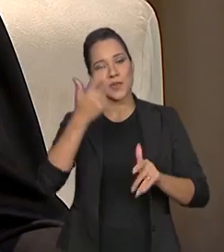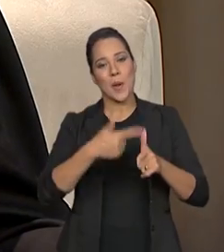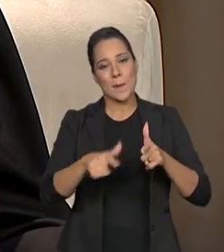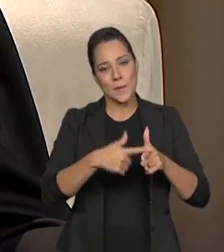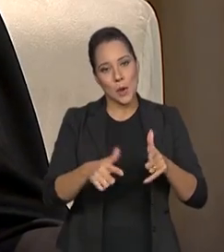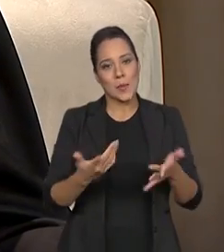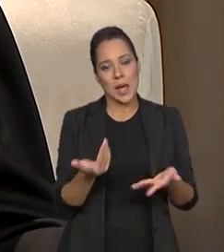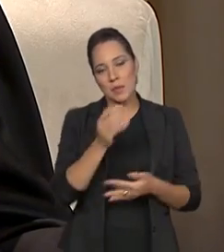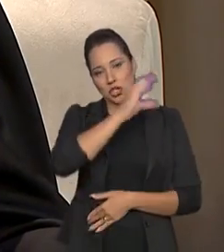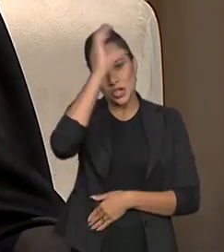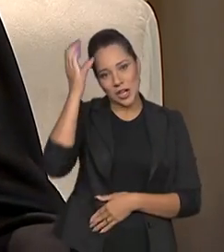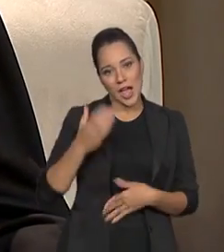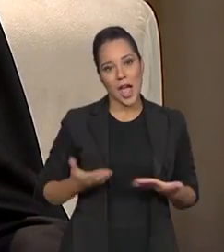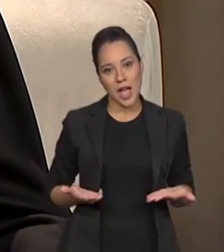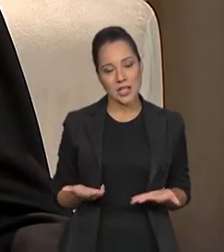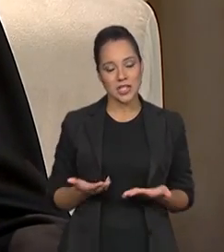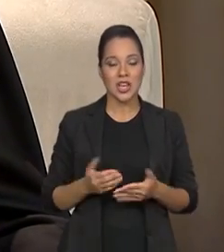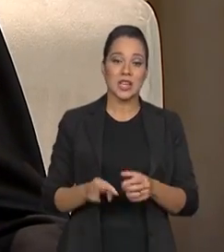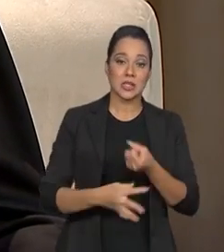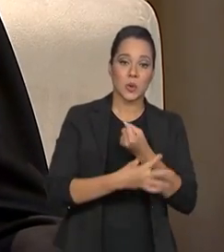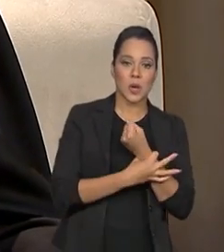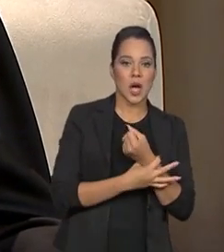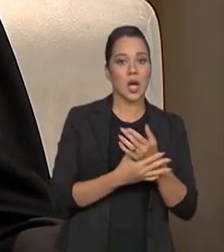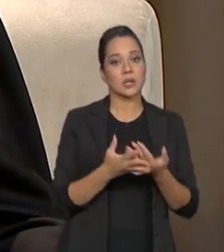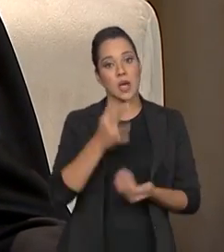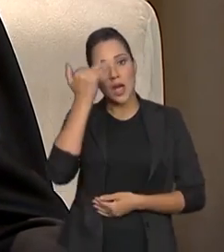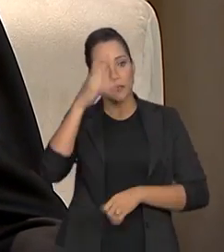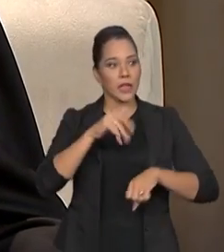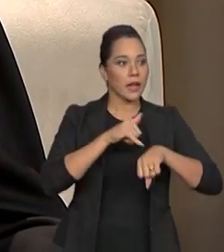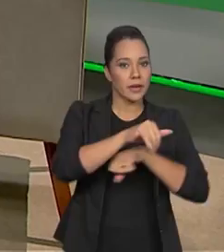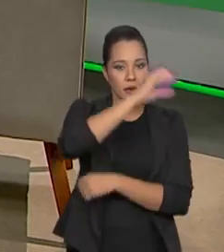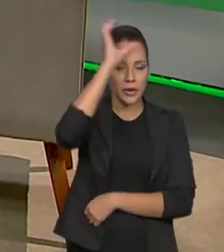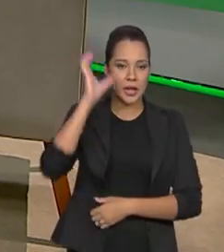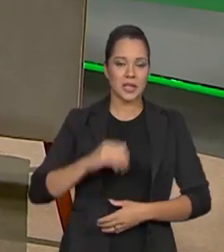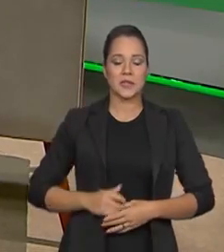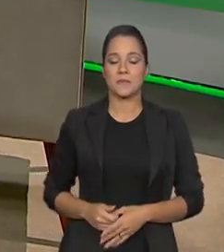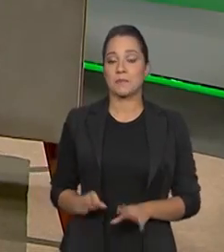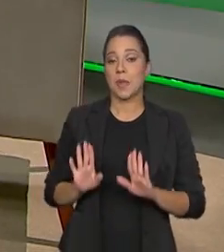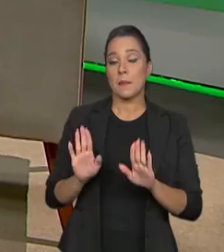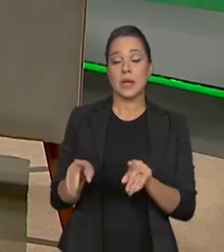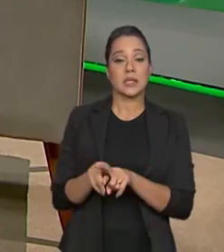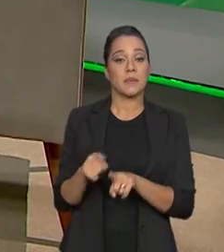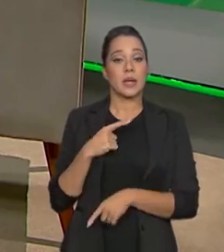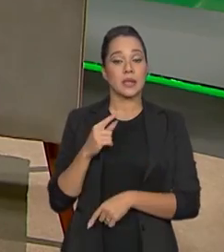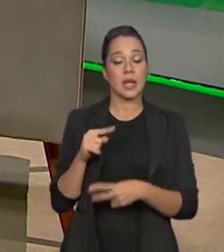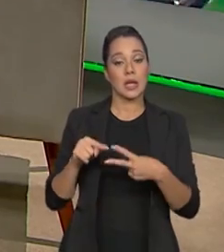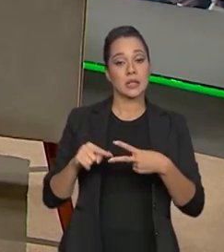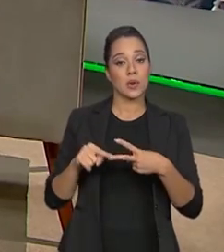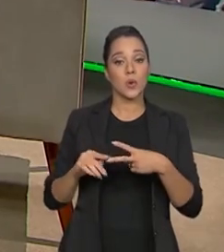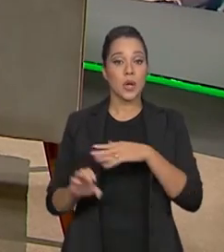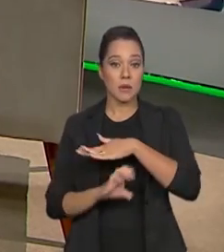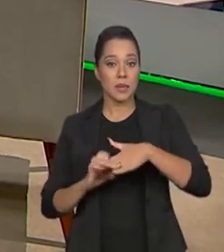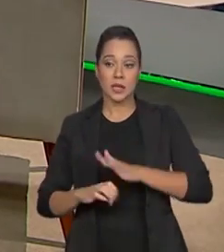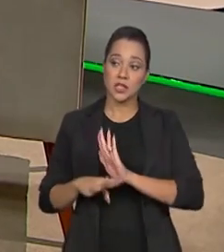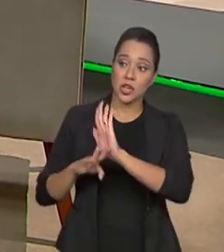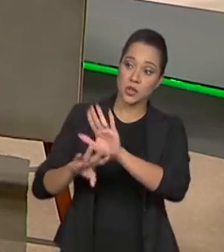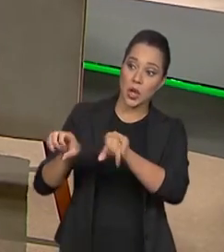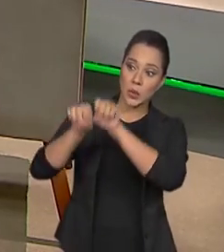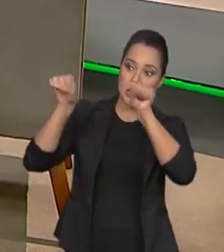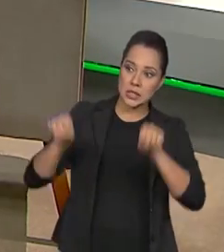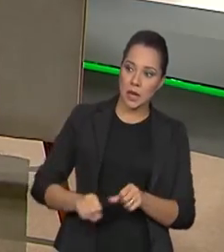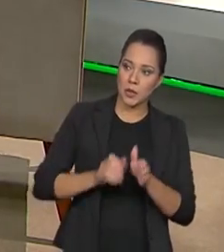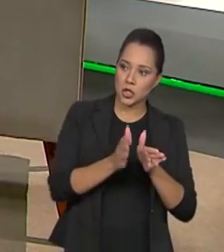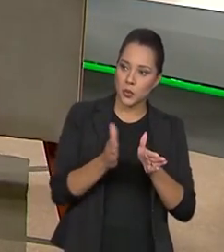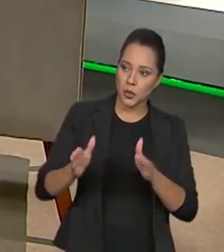de segurança enganar o consumidor essas coisas todas só que ele tem um olhar nas empresas de ajudar o sistema